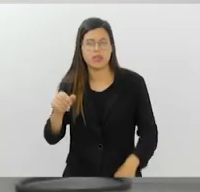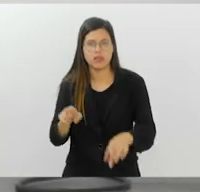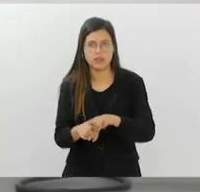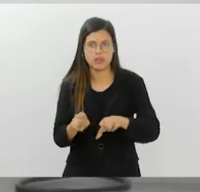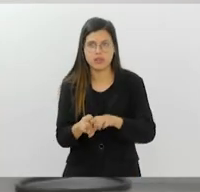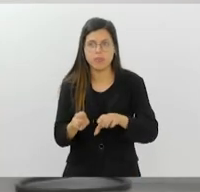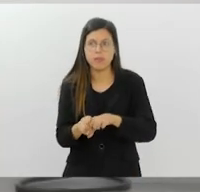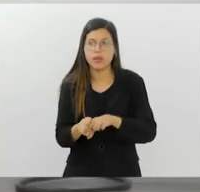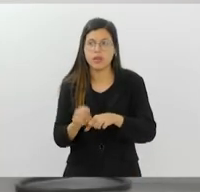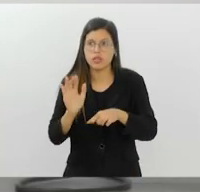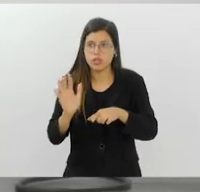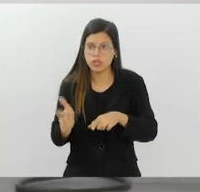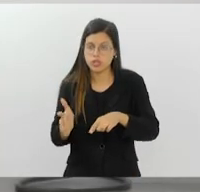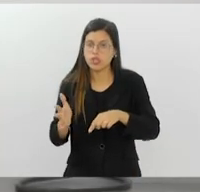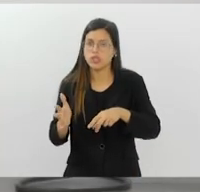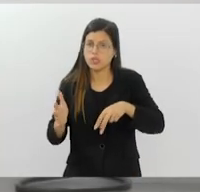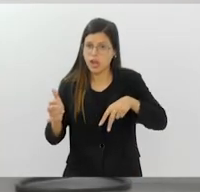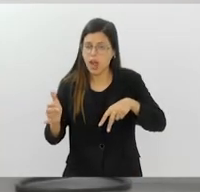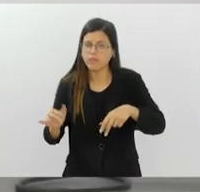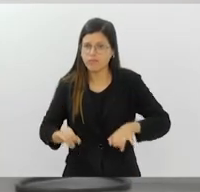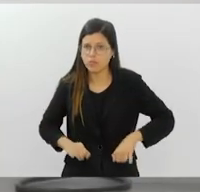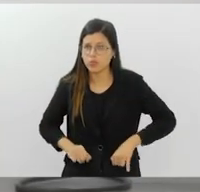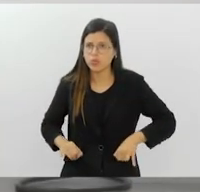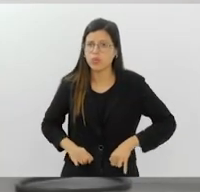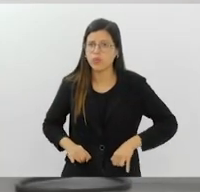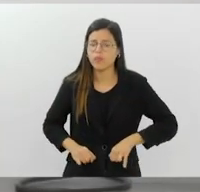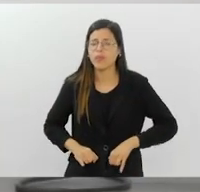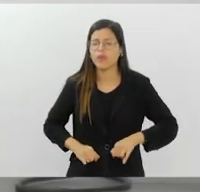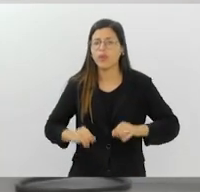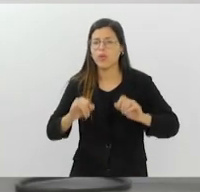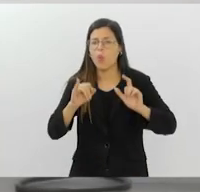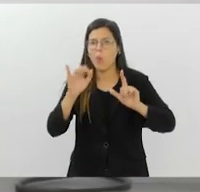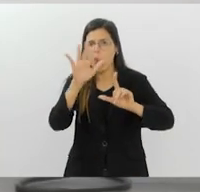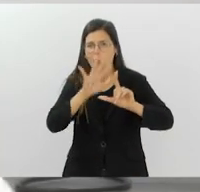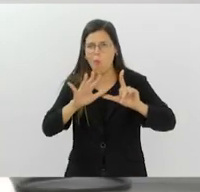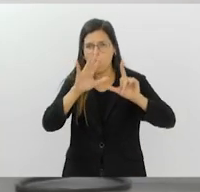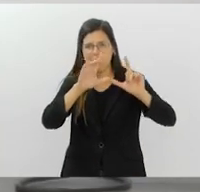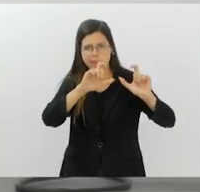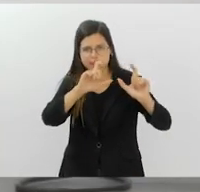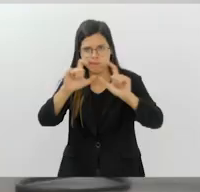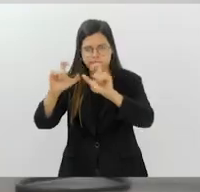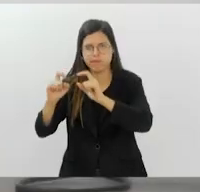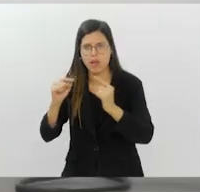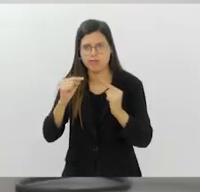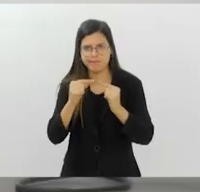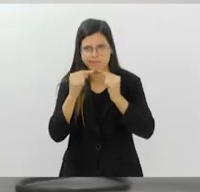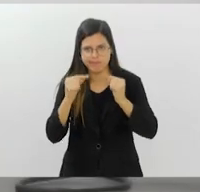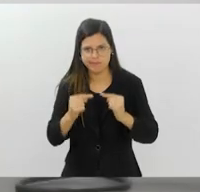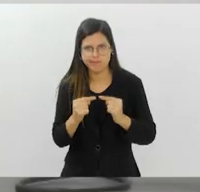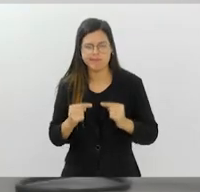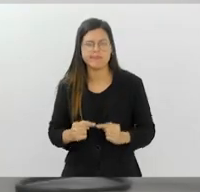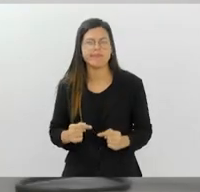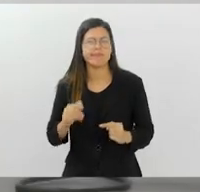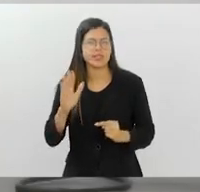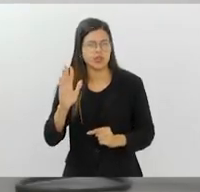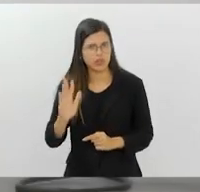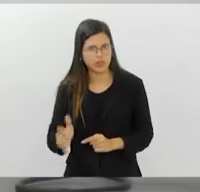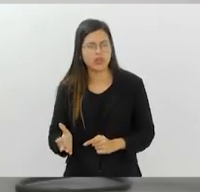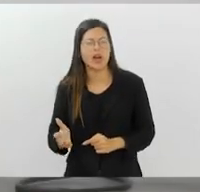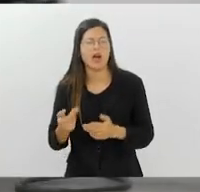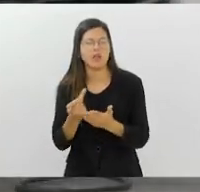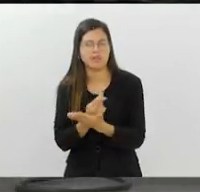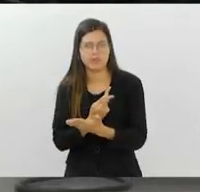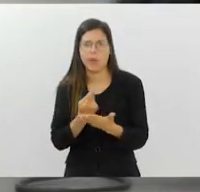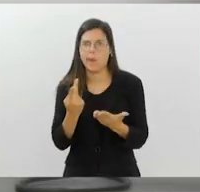é vítima de um reconhecimento malfeito Então ela simultaneamente coordena essa área mas também já foi vítima Então ela tá